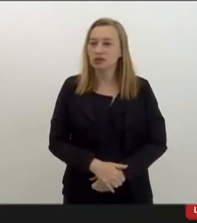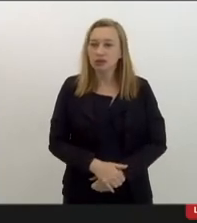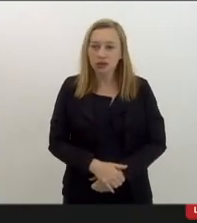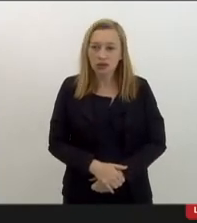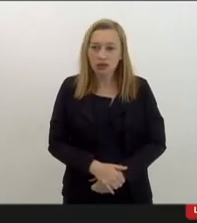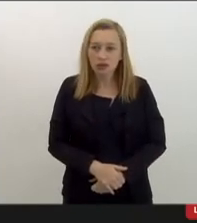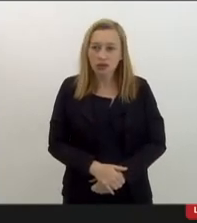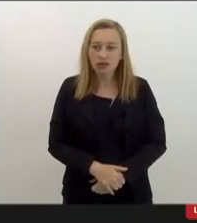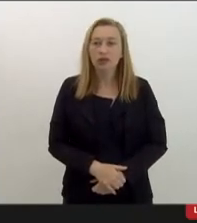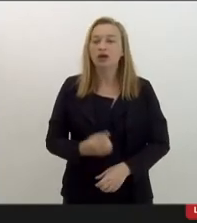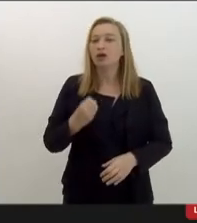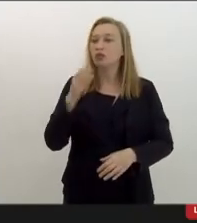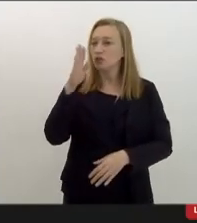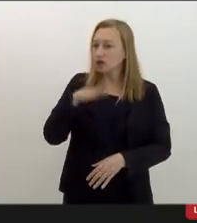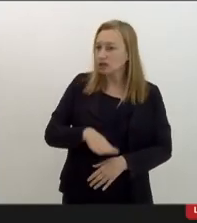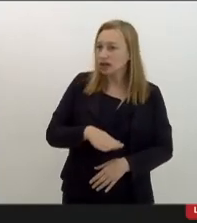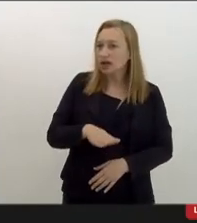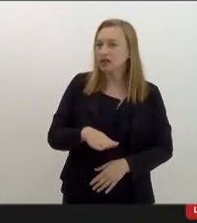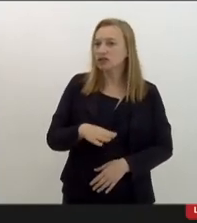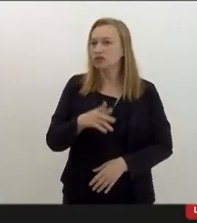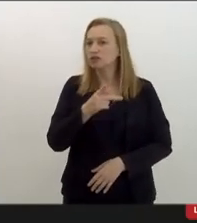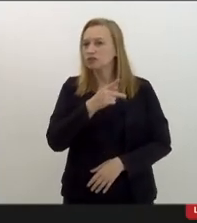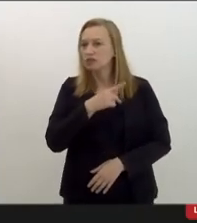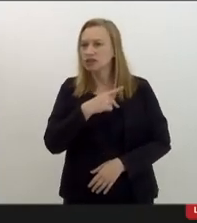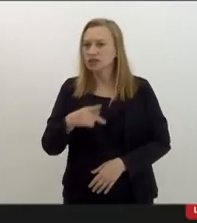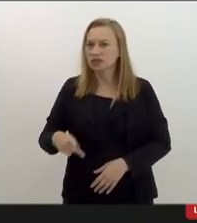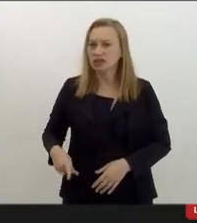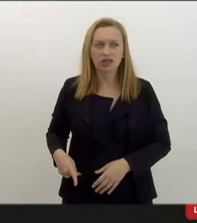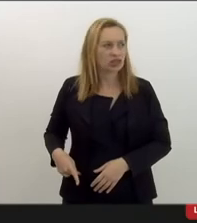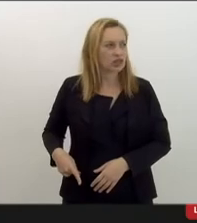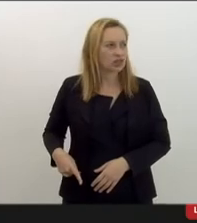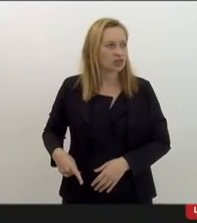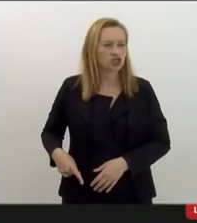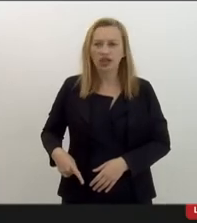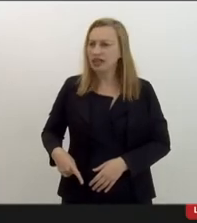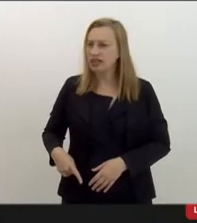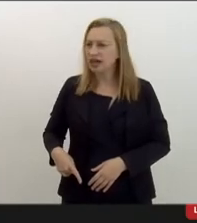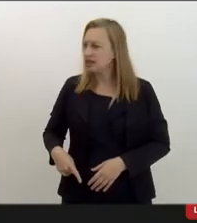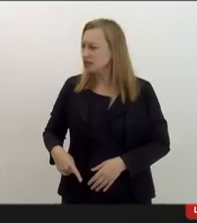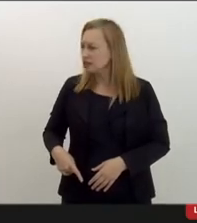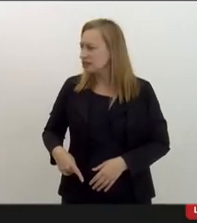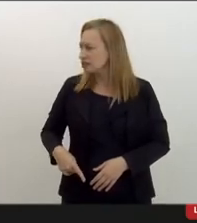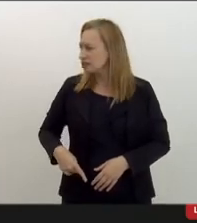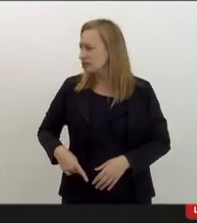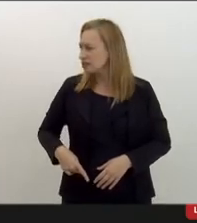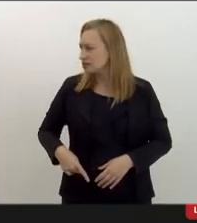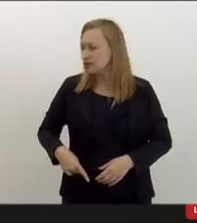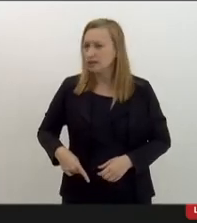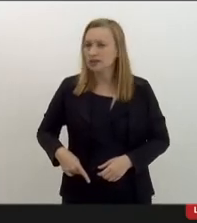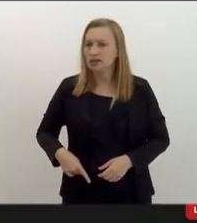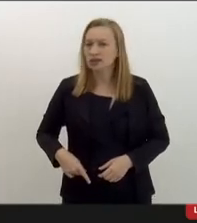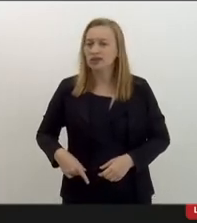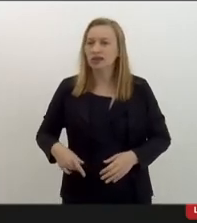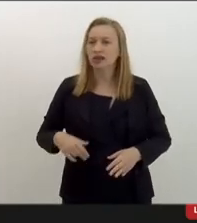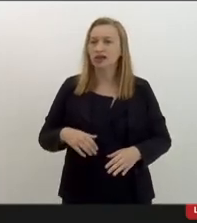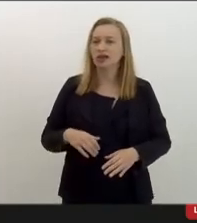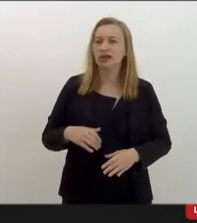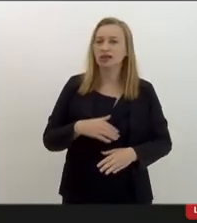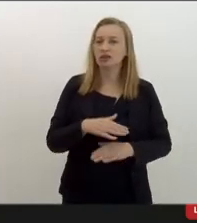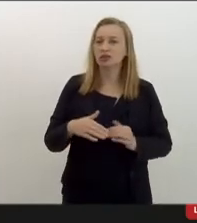boa tarde Presidente Adriana Baltazar a todos os deputados presente secretário a sua